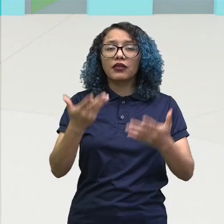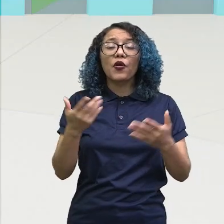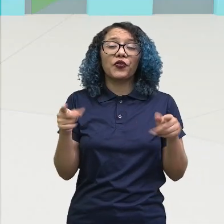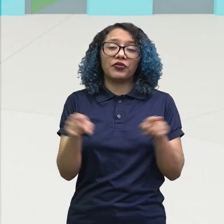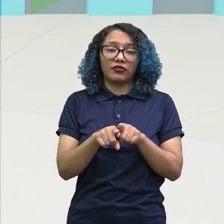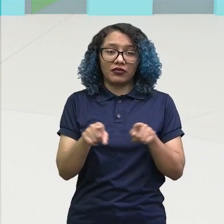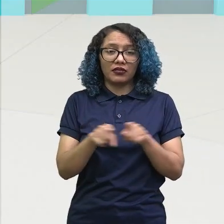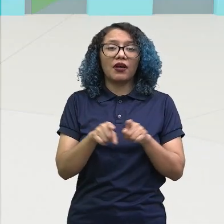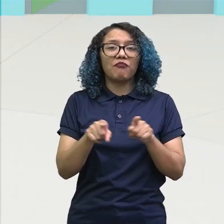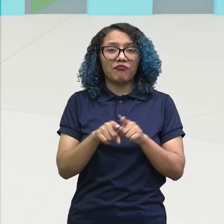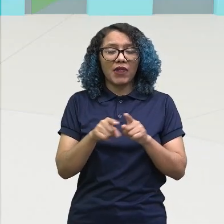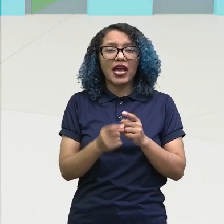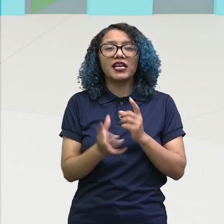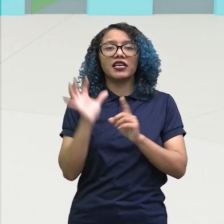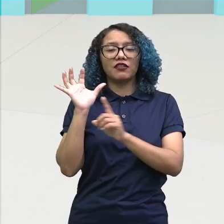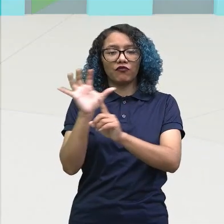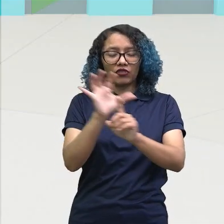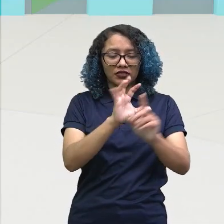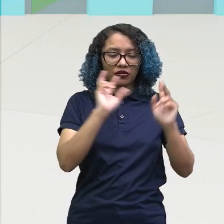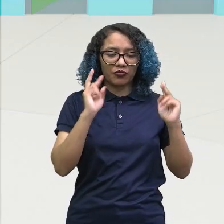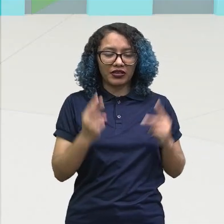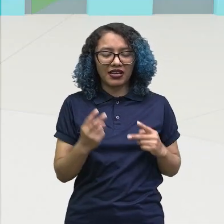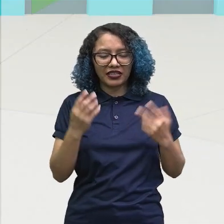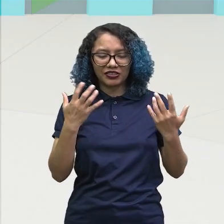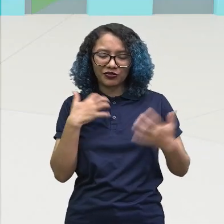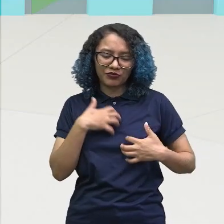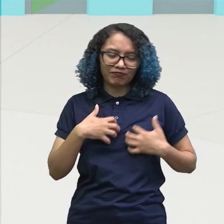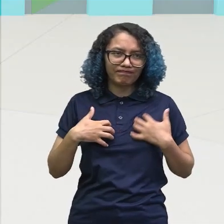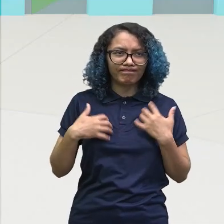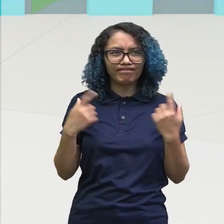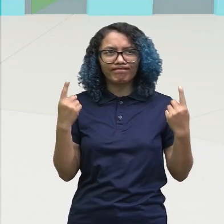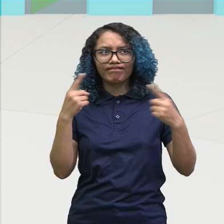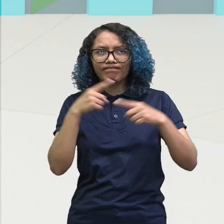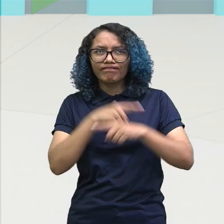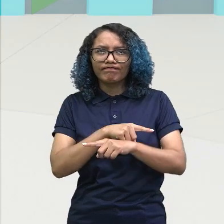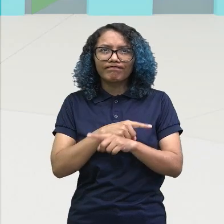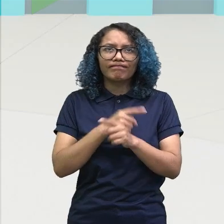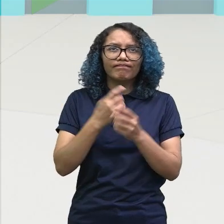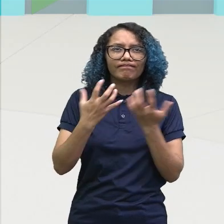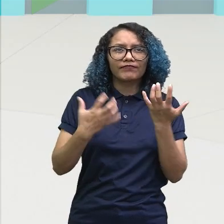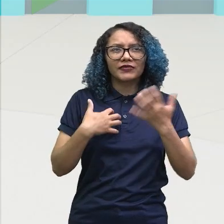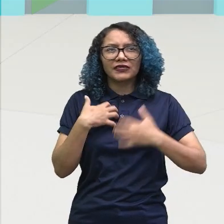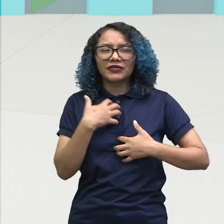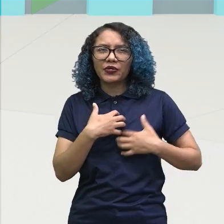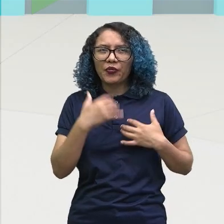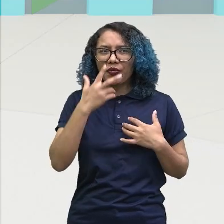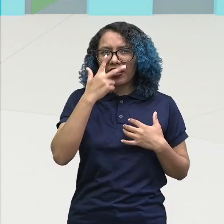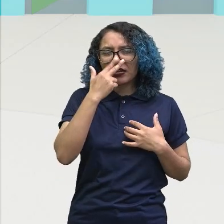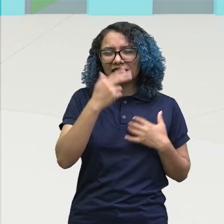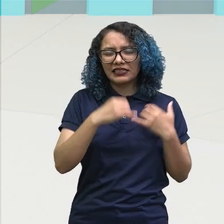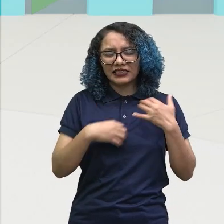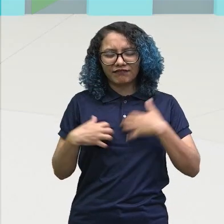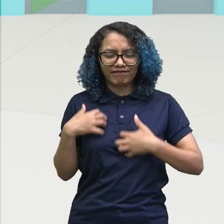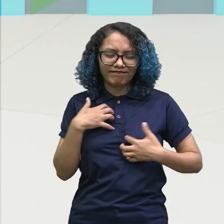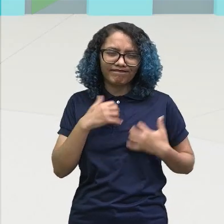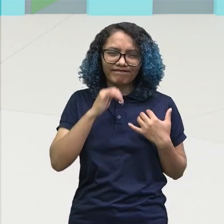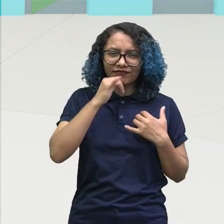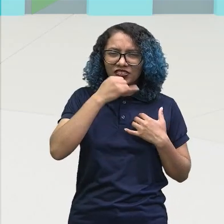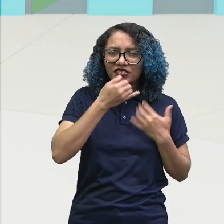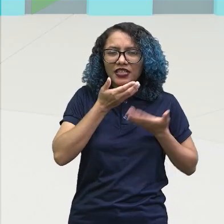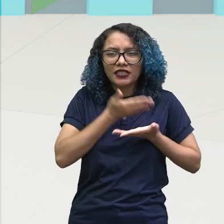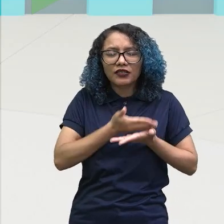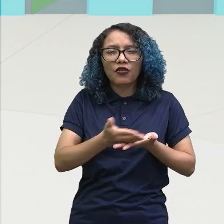ser humano de tal forma que ele vai começar a se contradizer, ele vai entrar num sentimento, digamos ali, de melancolia, de tristeza, e